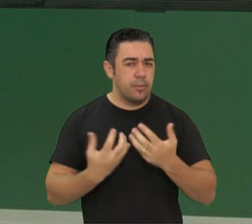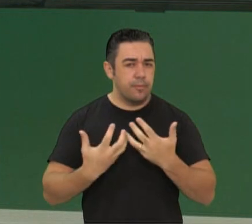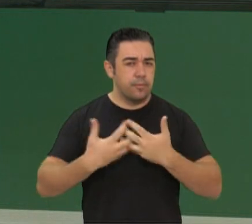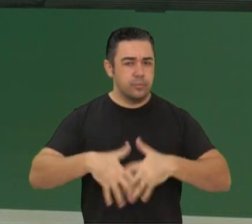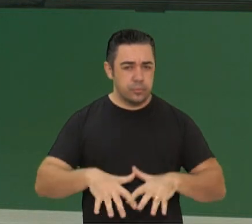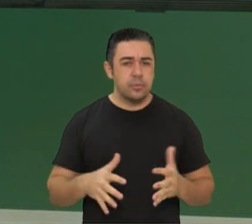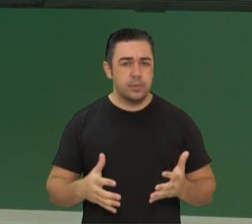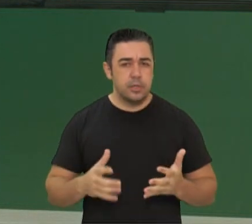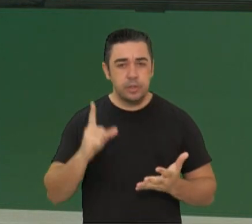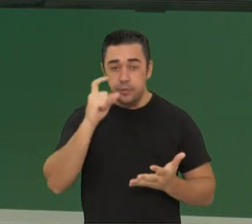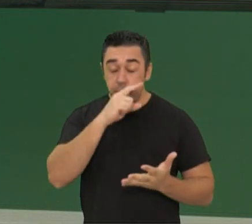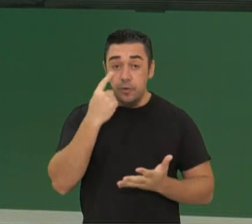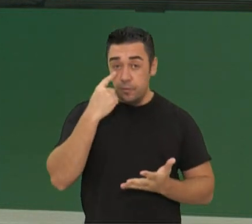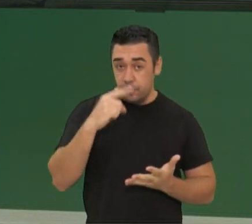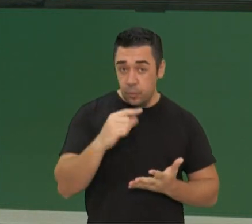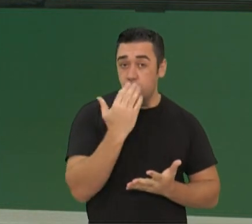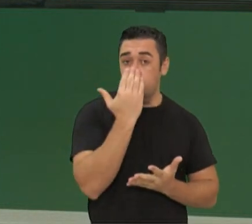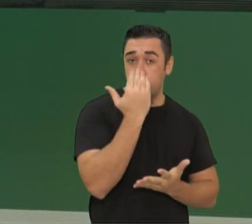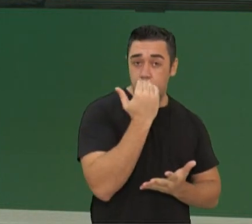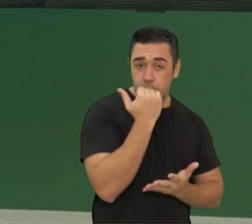a comida, até toda